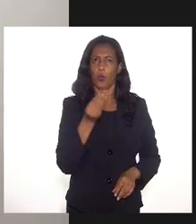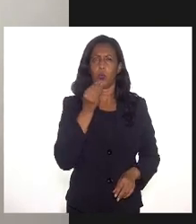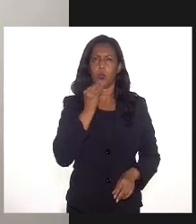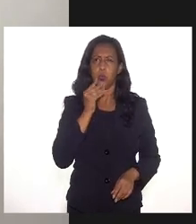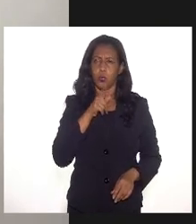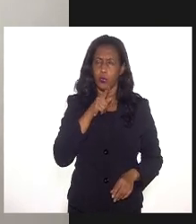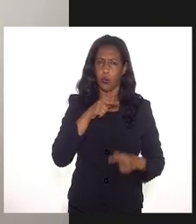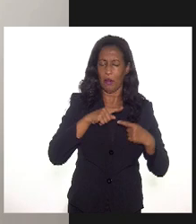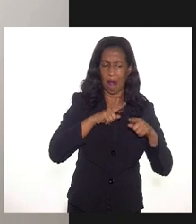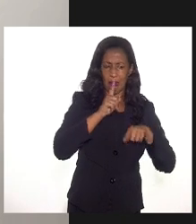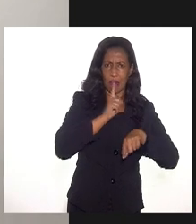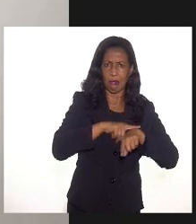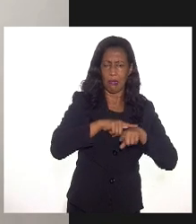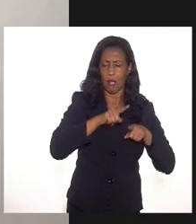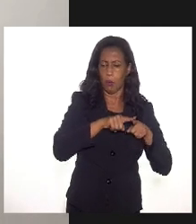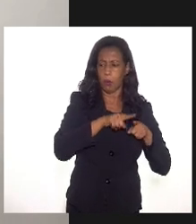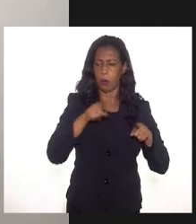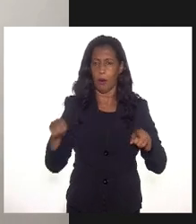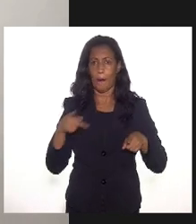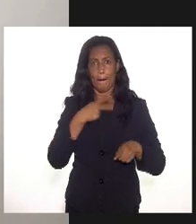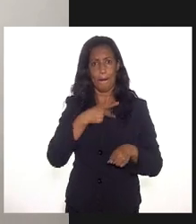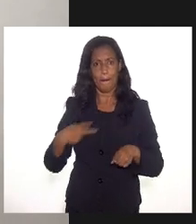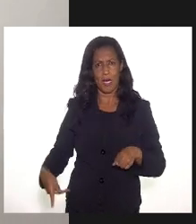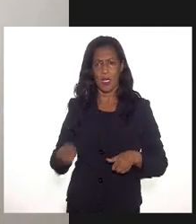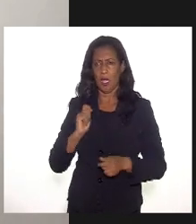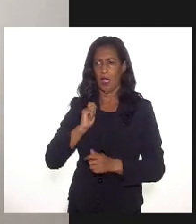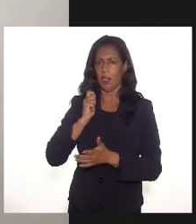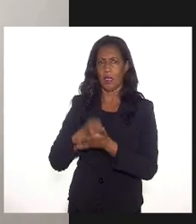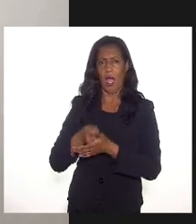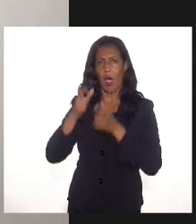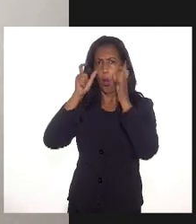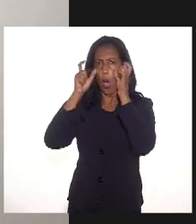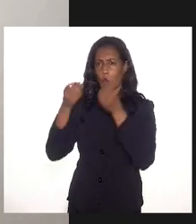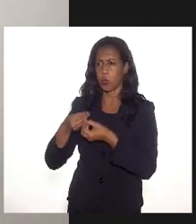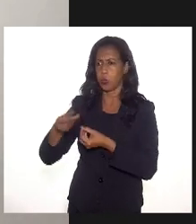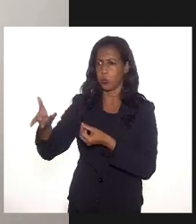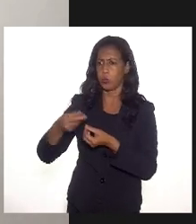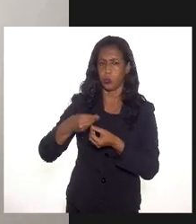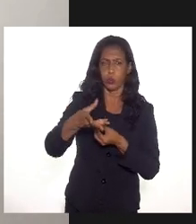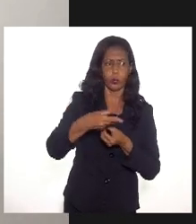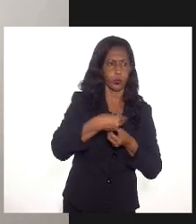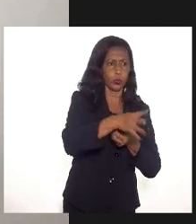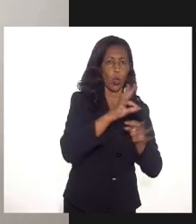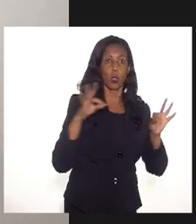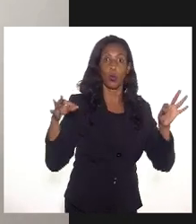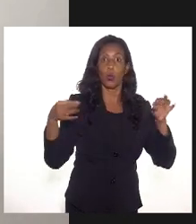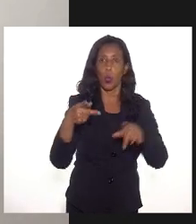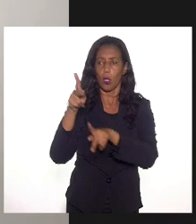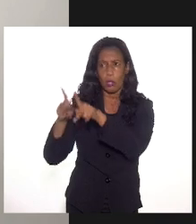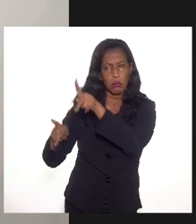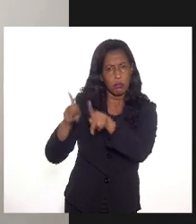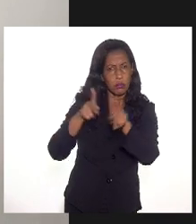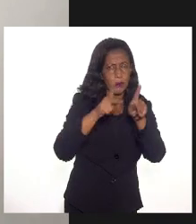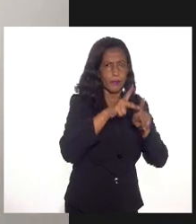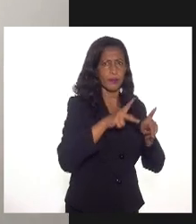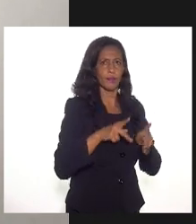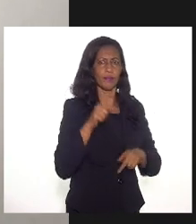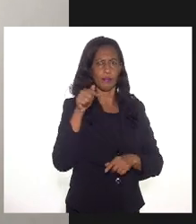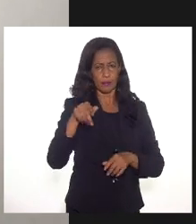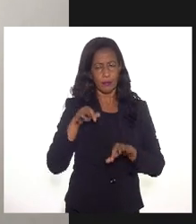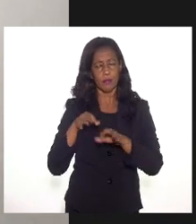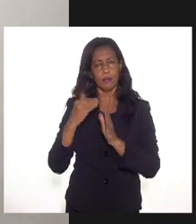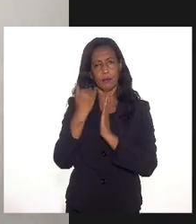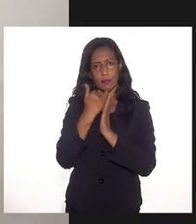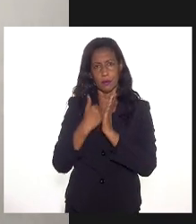o tempo em que fui presidente, garantir a efetiva entrega e o atendimento de toda a população desse